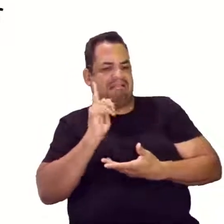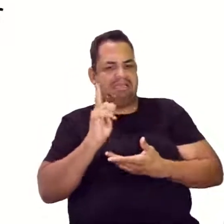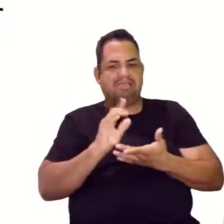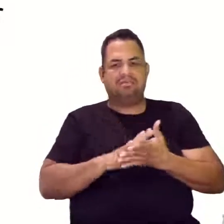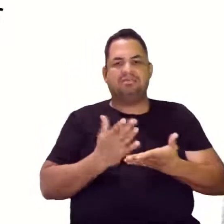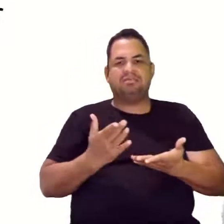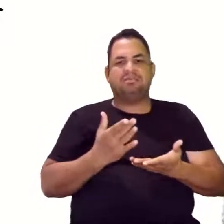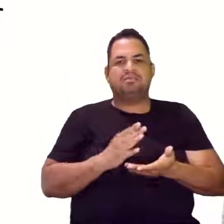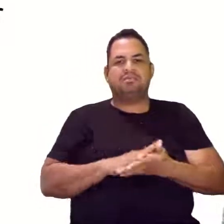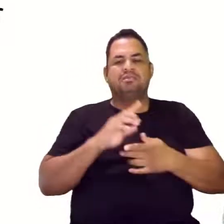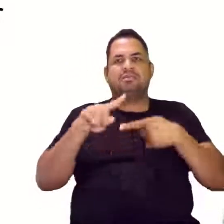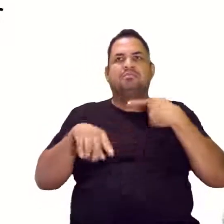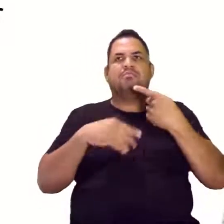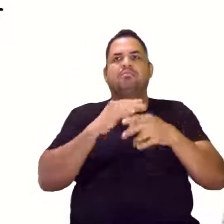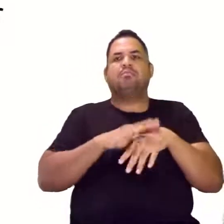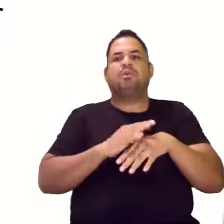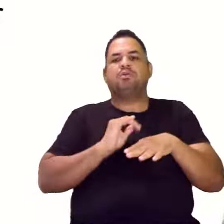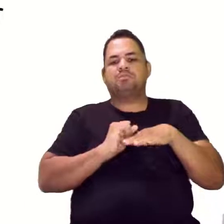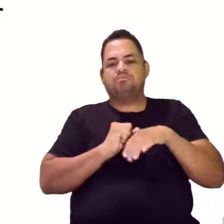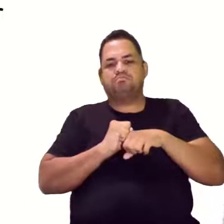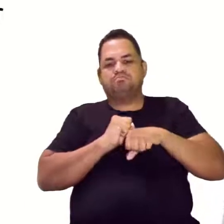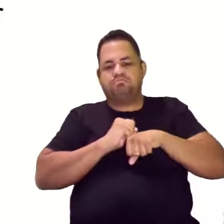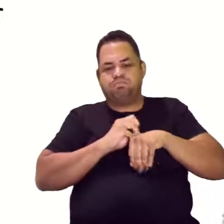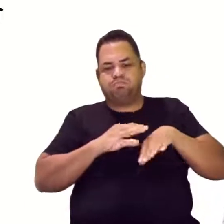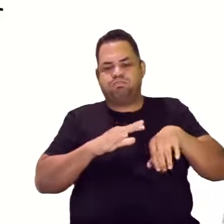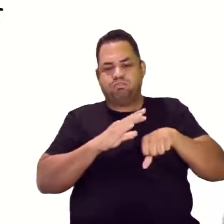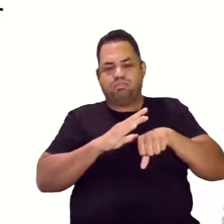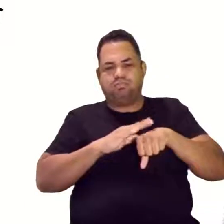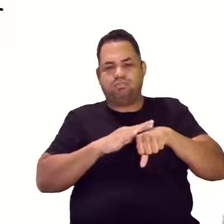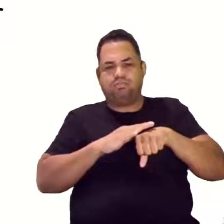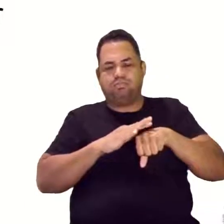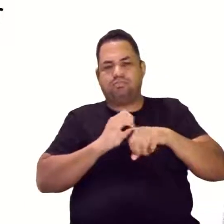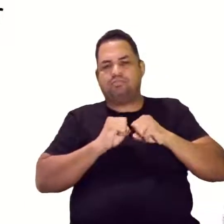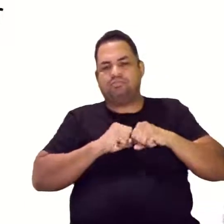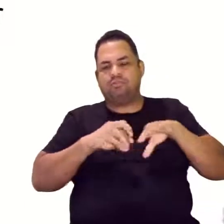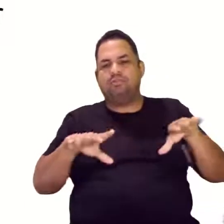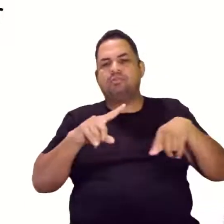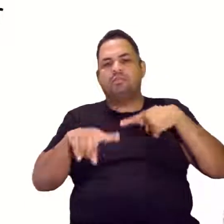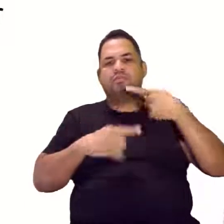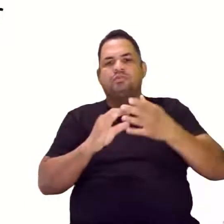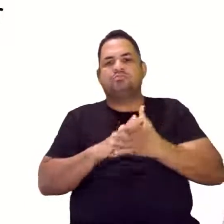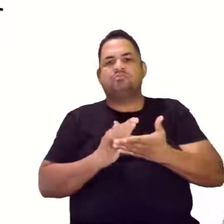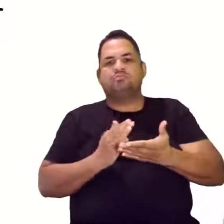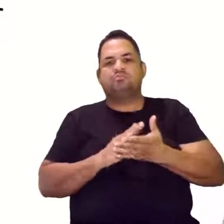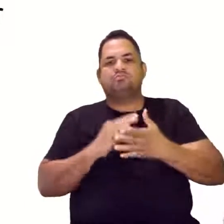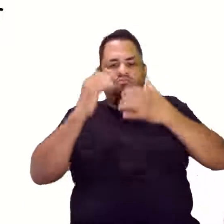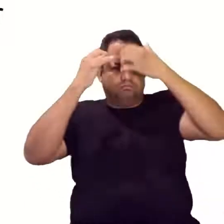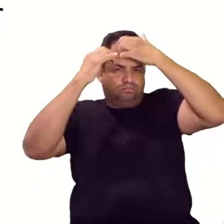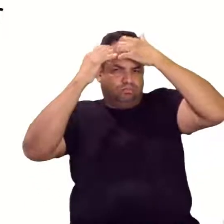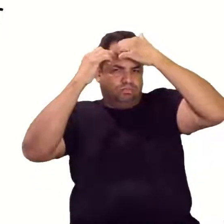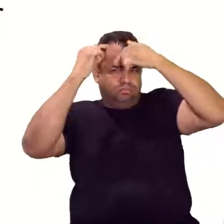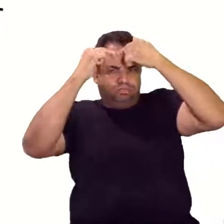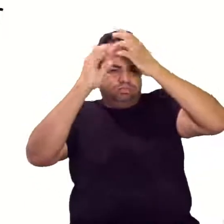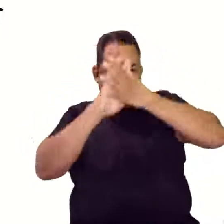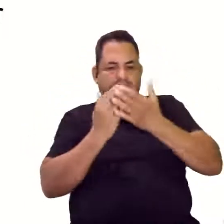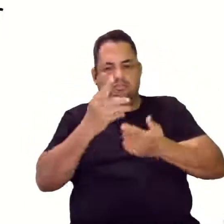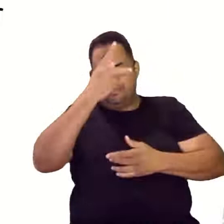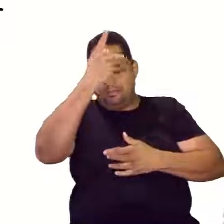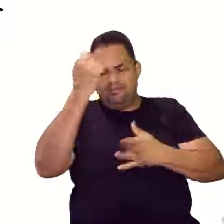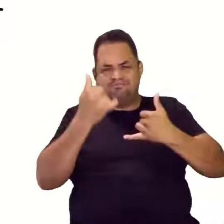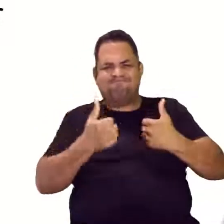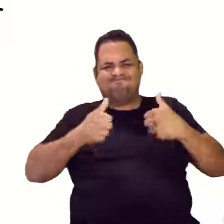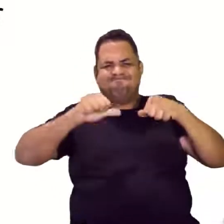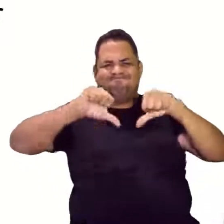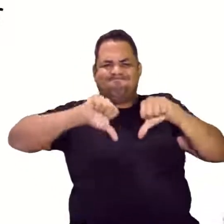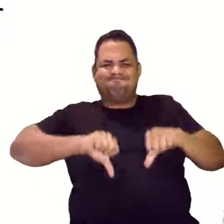Não. E que pós-pandemia teve um aumento muito grande mesmo. Um aumento grande. Os neurônios de um deprimido